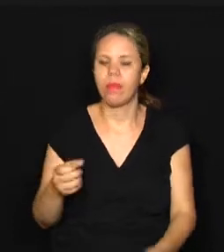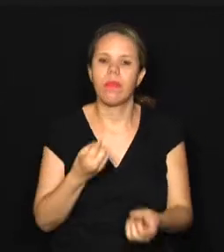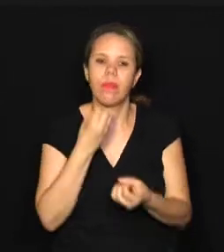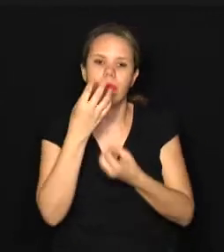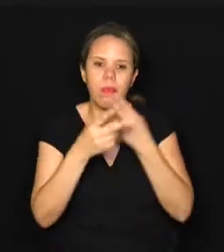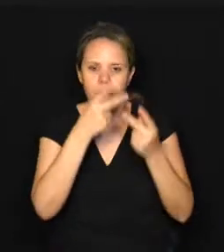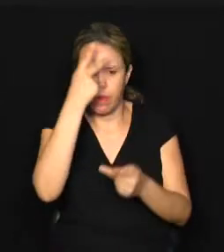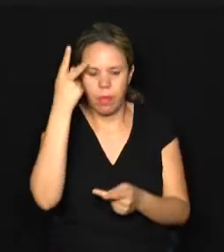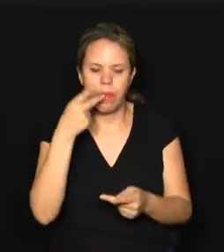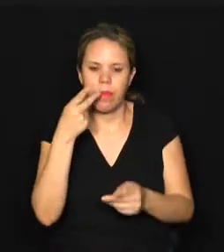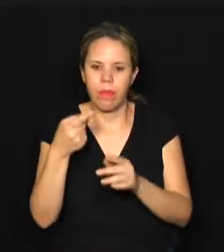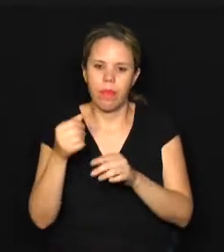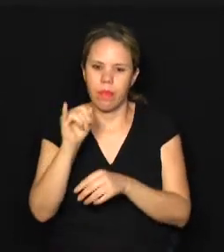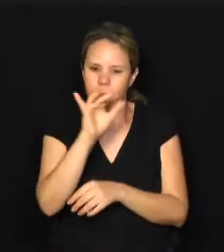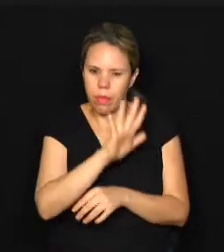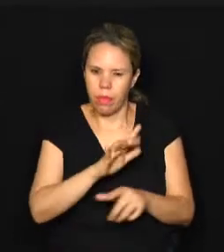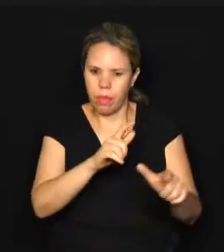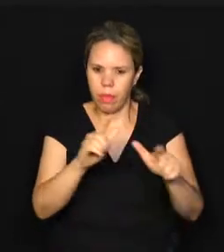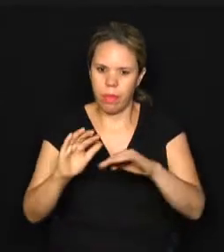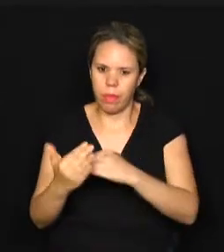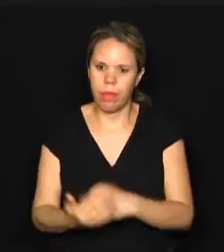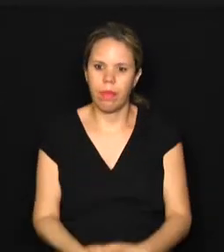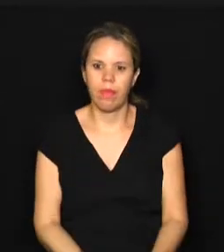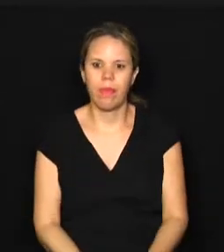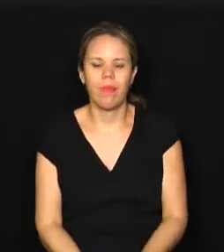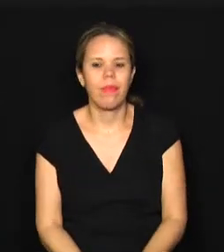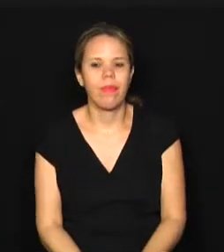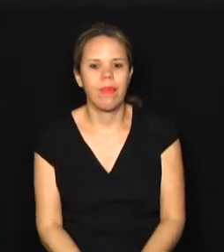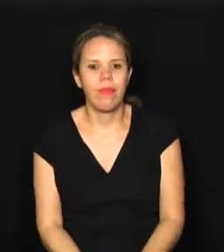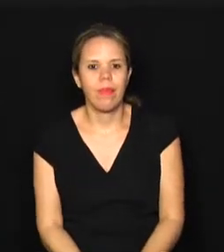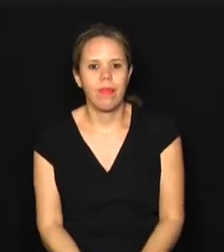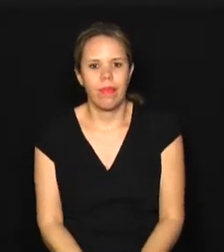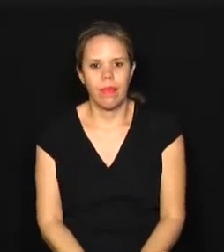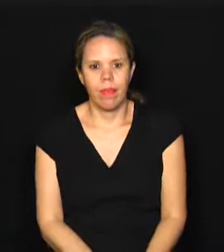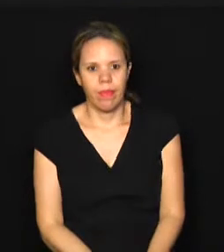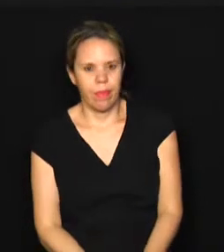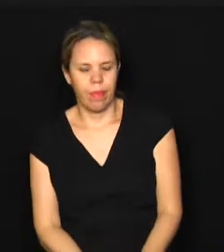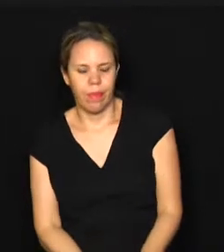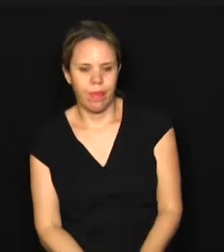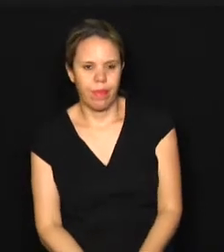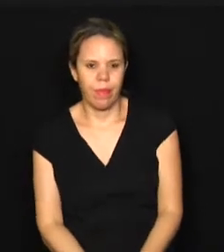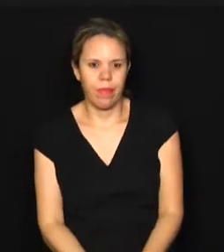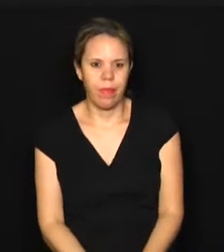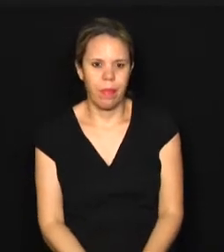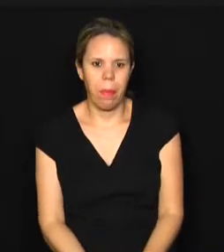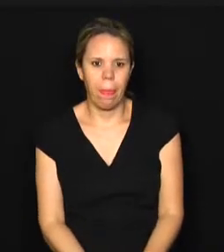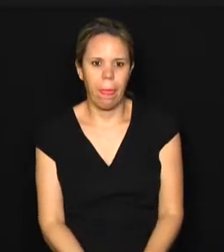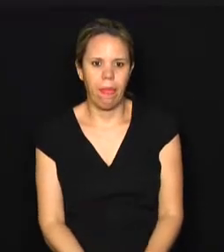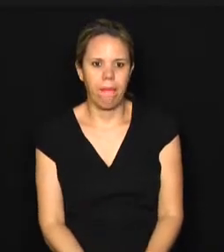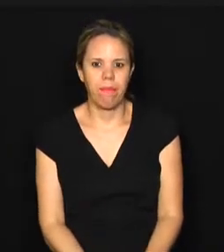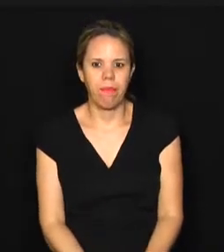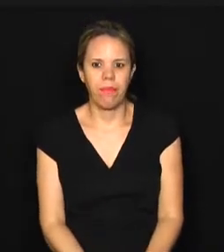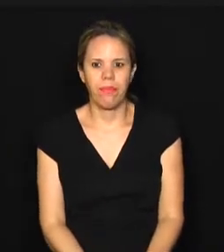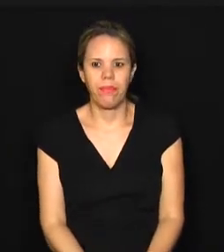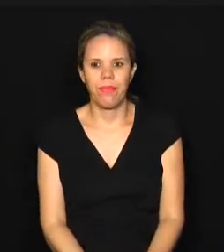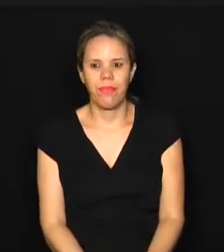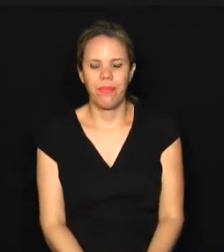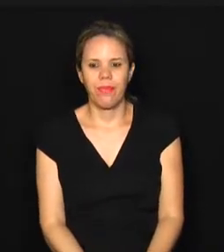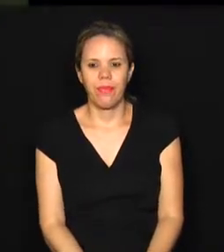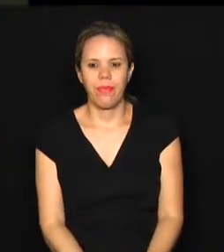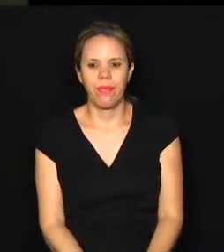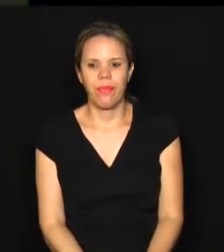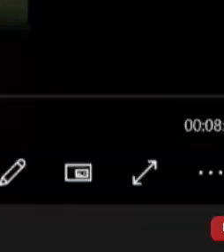algumas imagens ali da região. Peço ajuda aqui do pessoal para passar o vídeo.